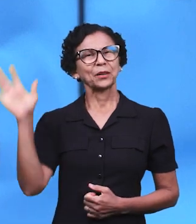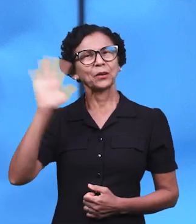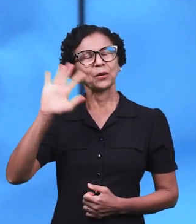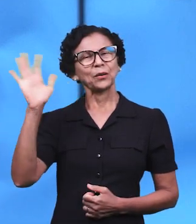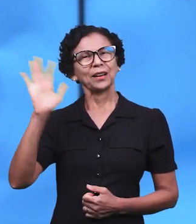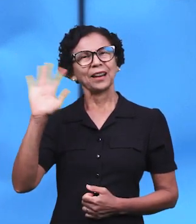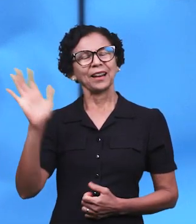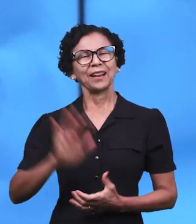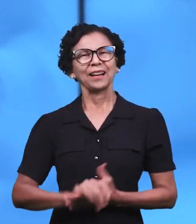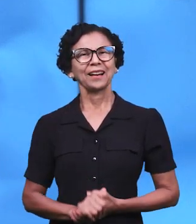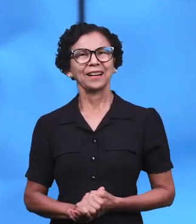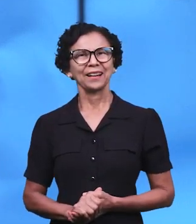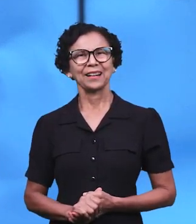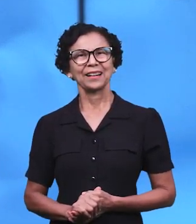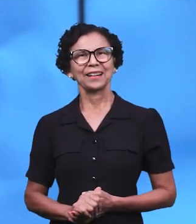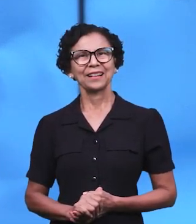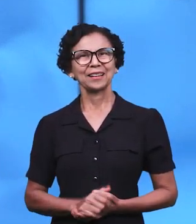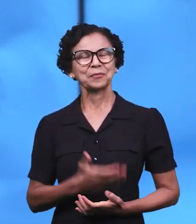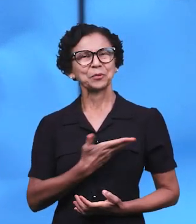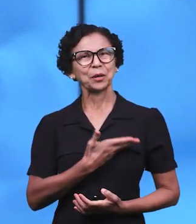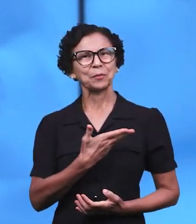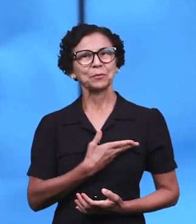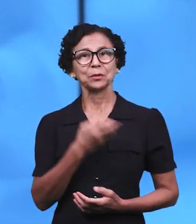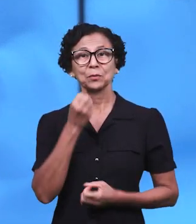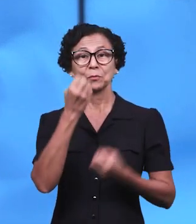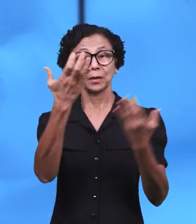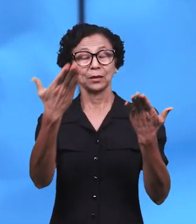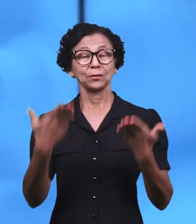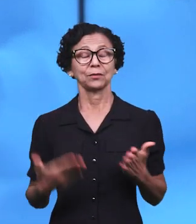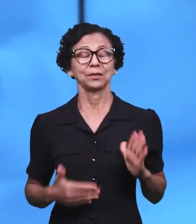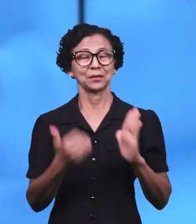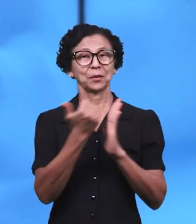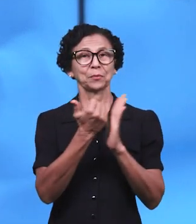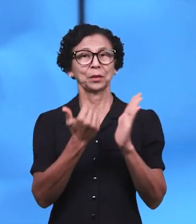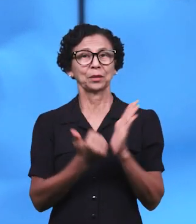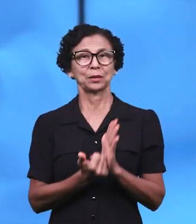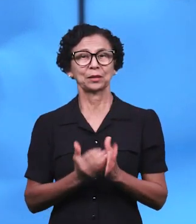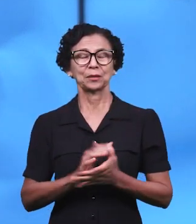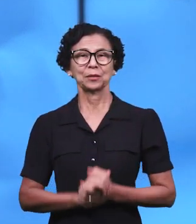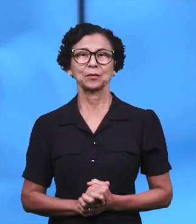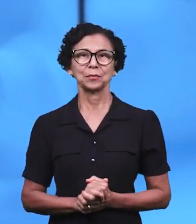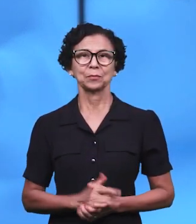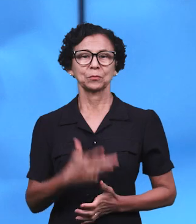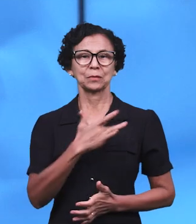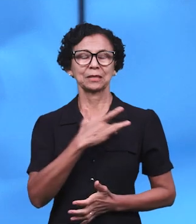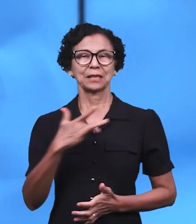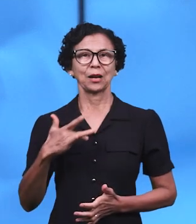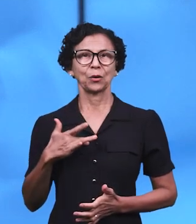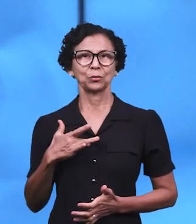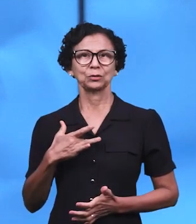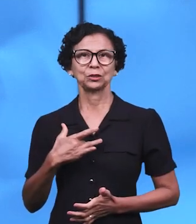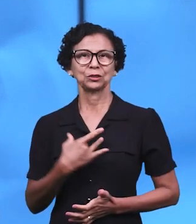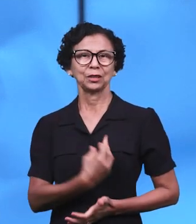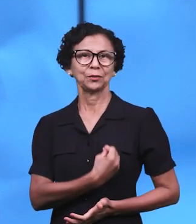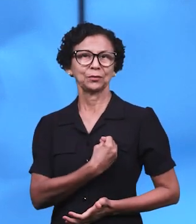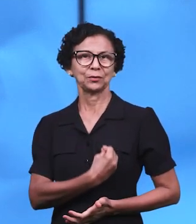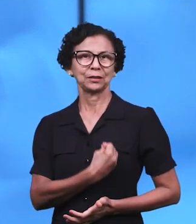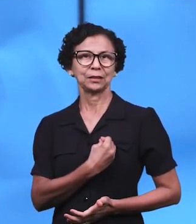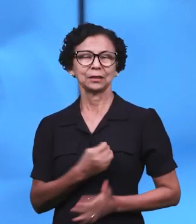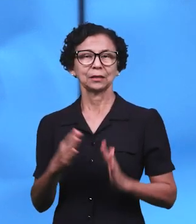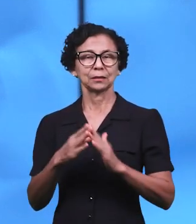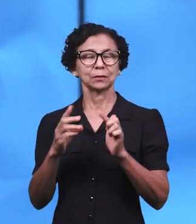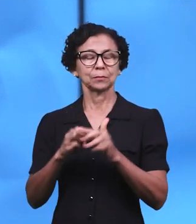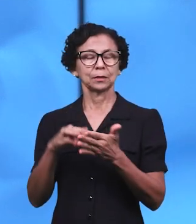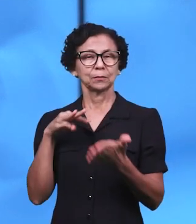Olá, meu amigo e minha amiga, seja mais uma vez bem-vindo ao programa Viver com Saúde da Igreja Cristã Maranata,